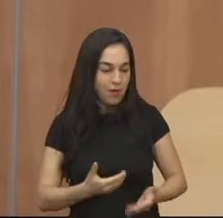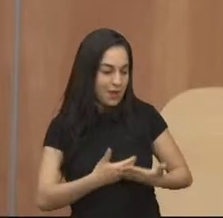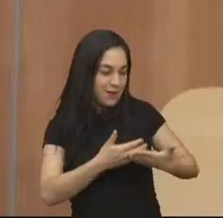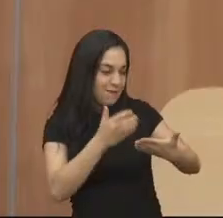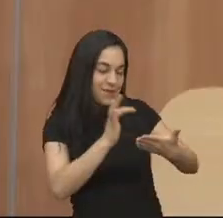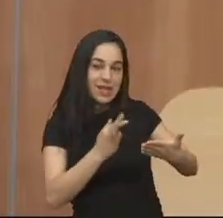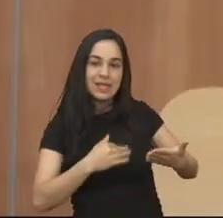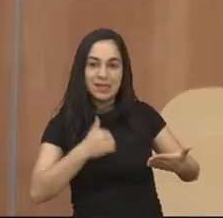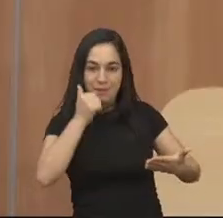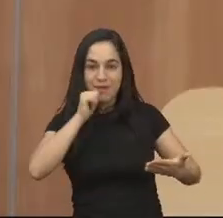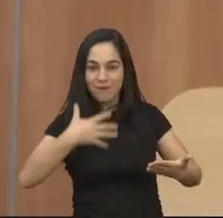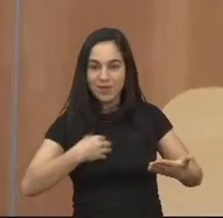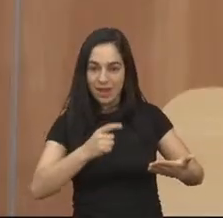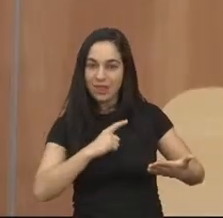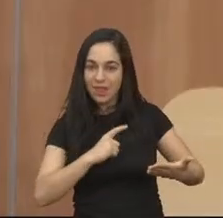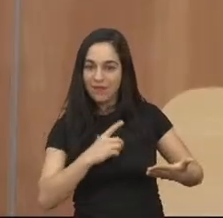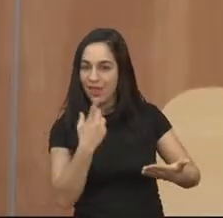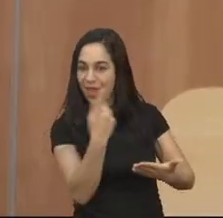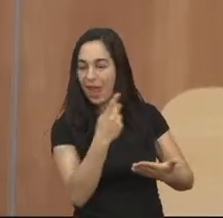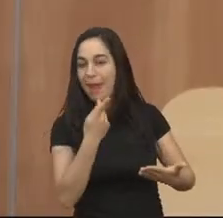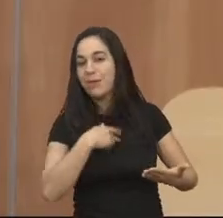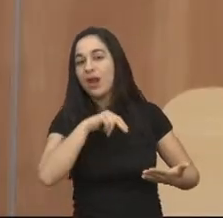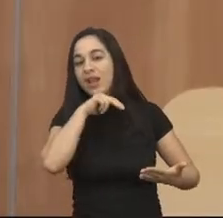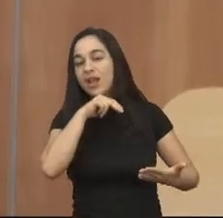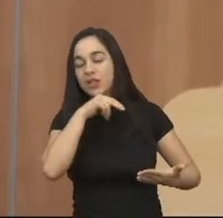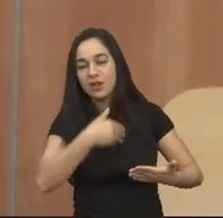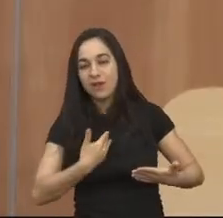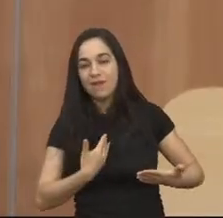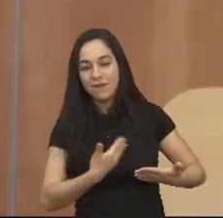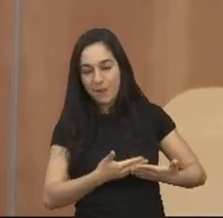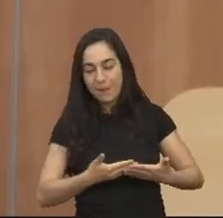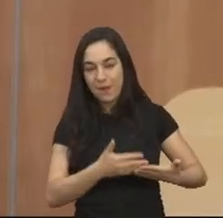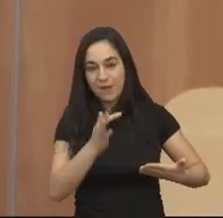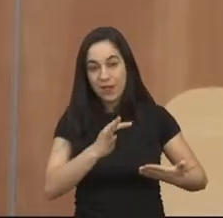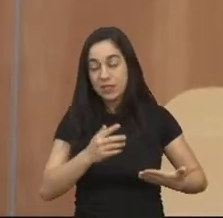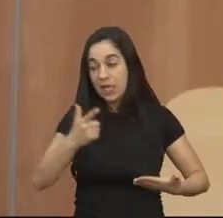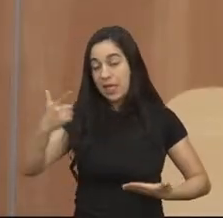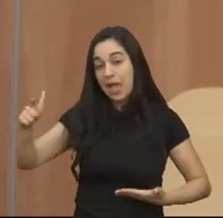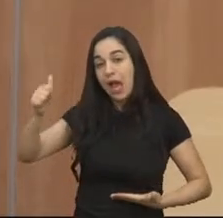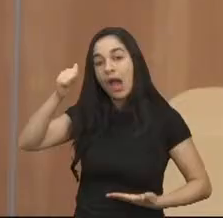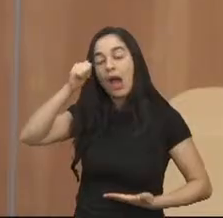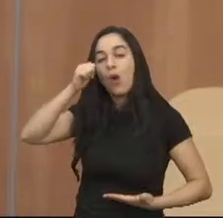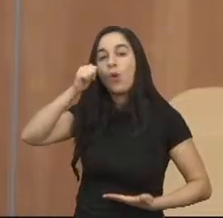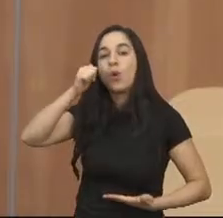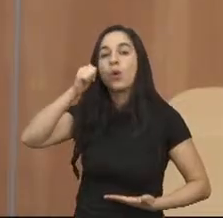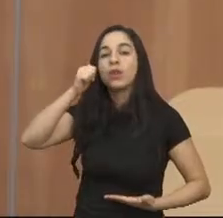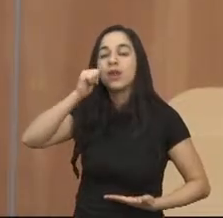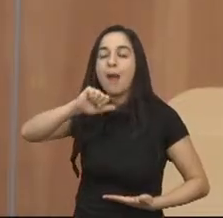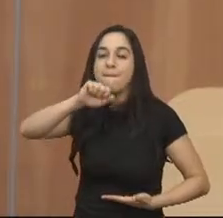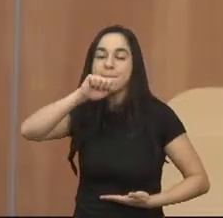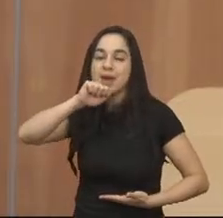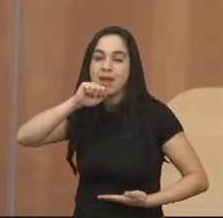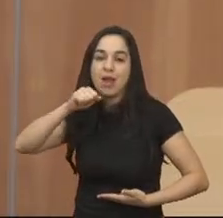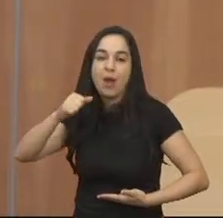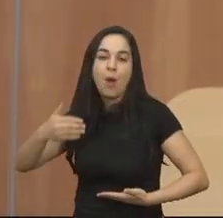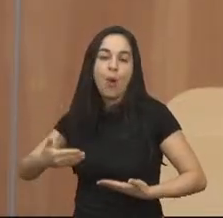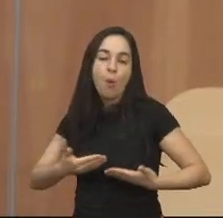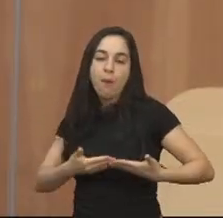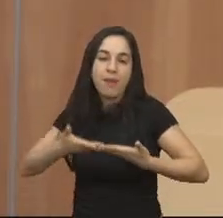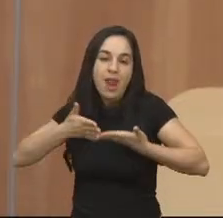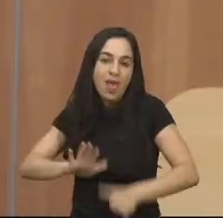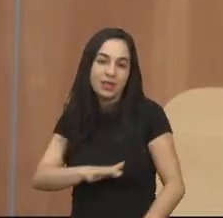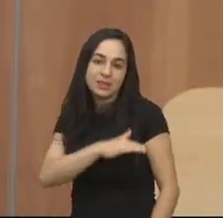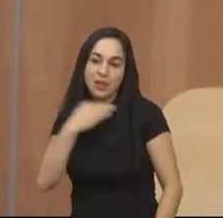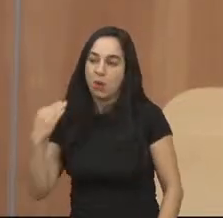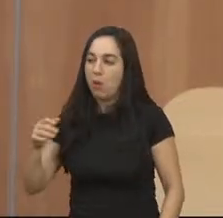filho vir a óbito. E é muito triste, aquela mãe olhando, né, ao lado, aquela mãe com a criança, o que passa na cabeça dessa mãe naquele